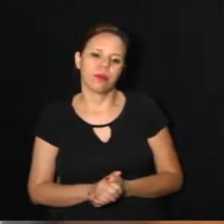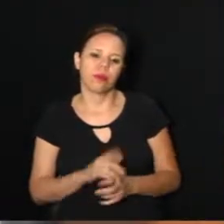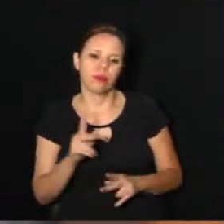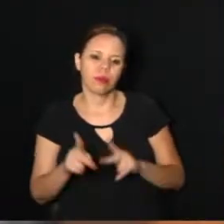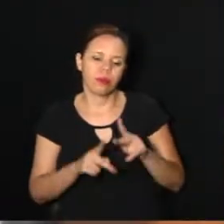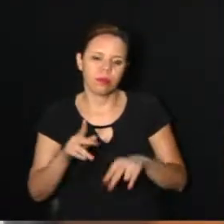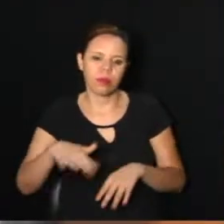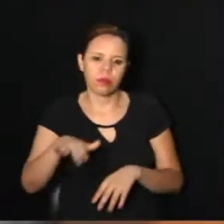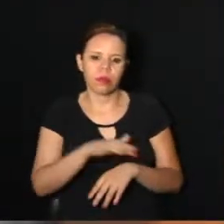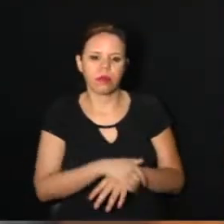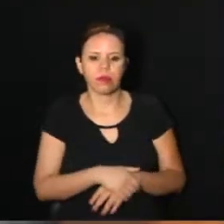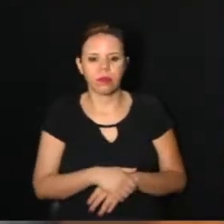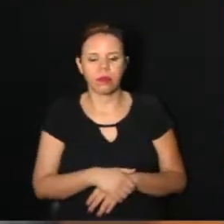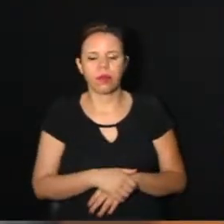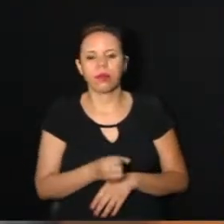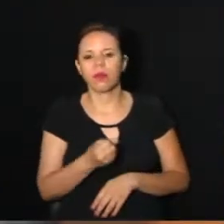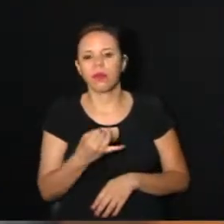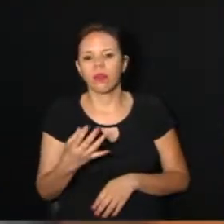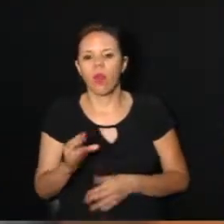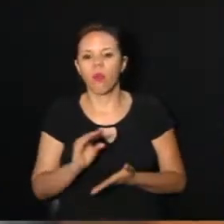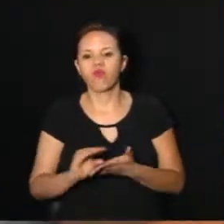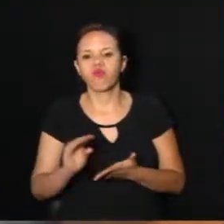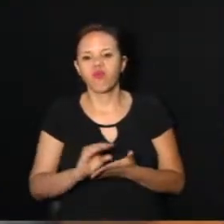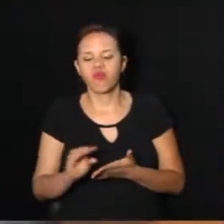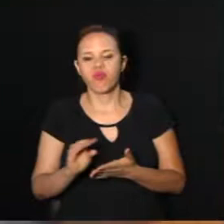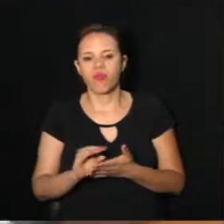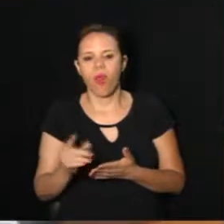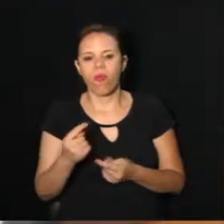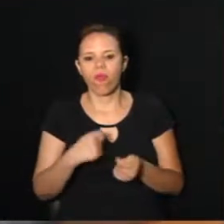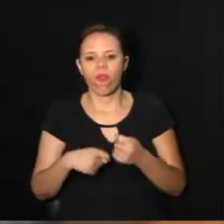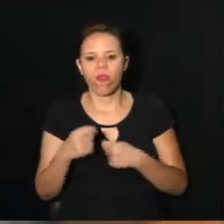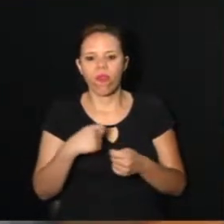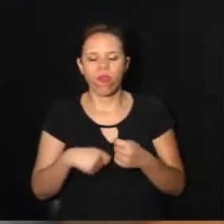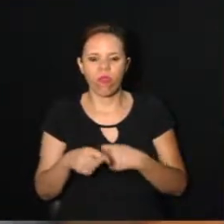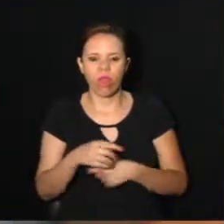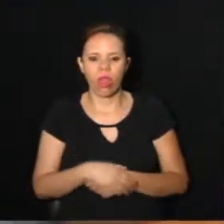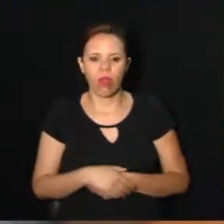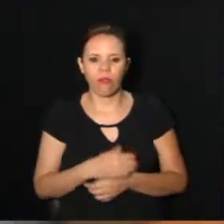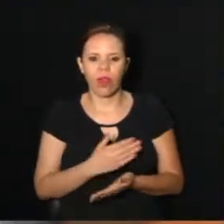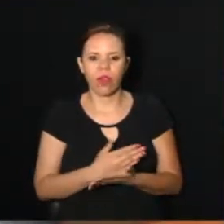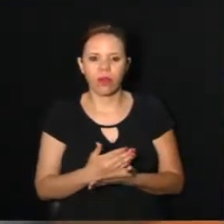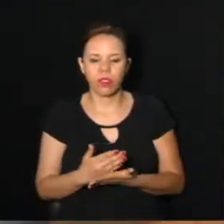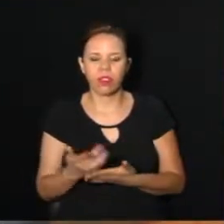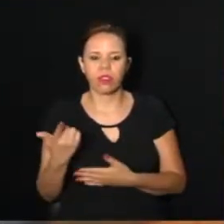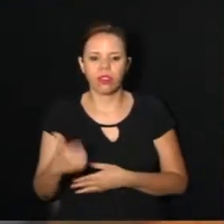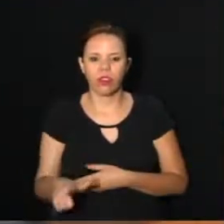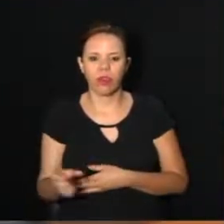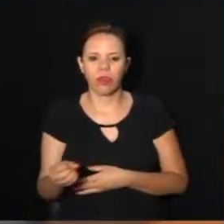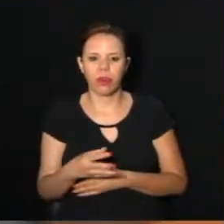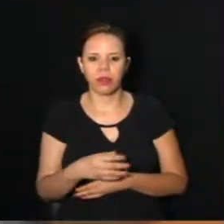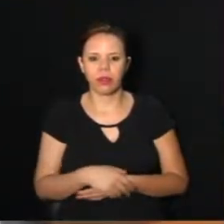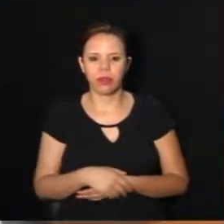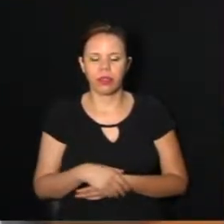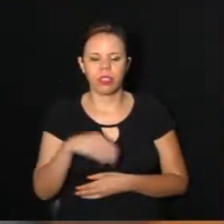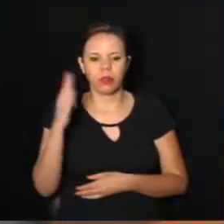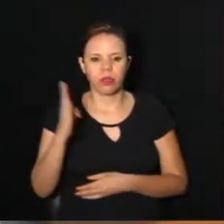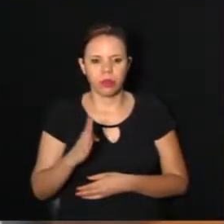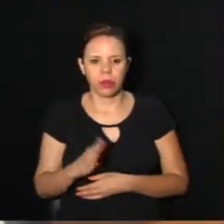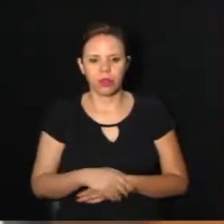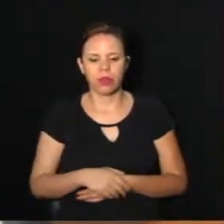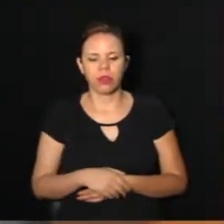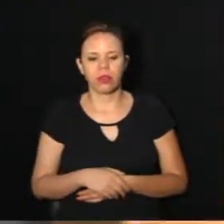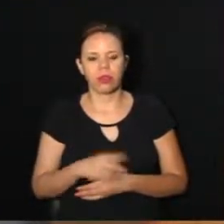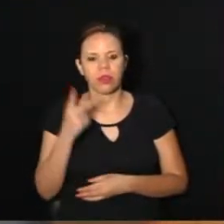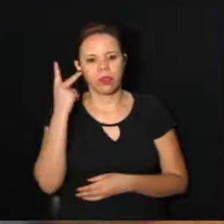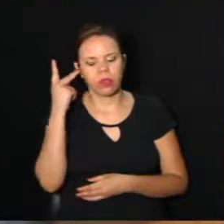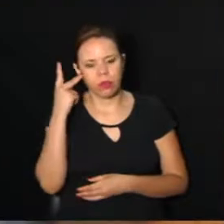população, né, o giro de capital financeiramente vai começar a rodar novamente, né, para o Brasil, para São Paulo,